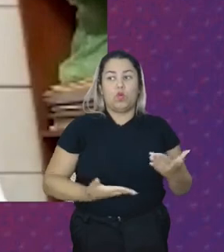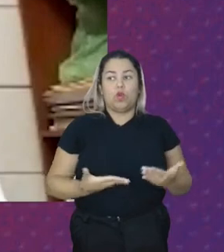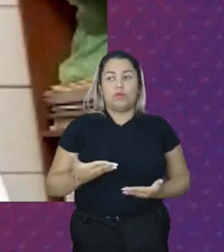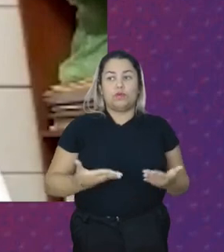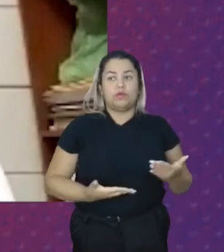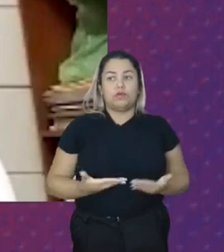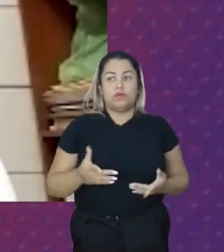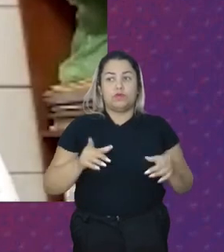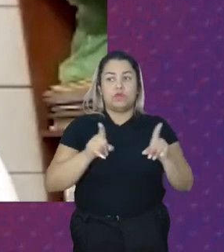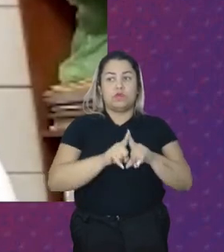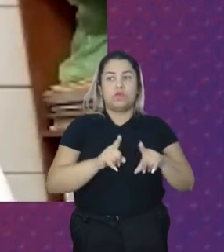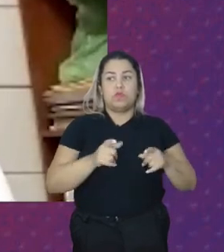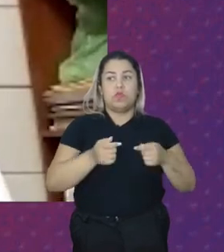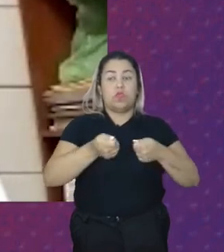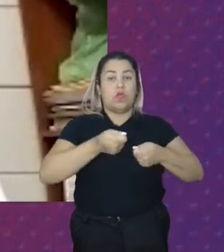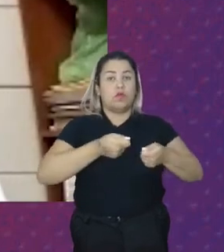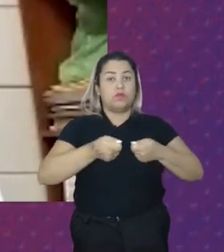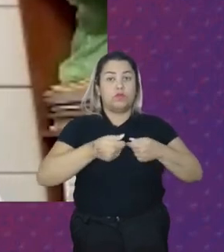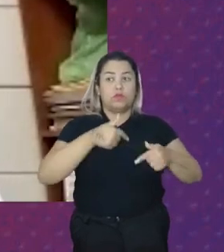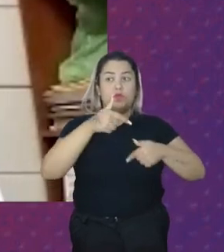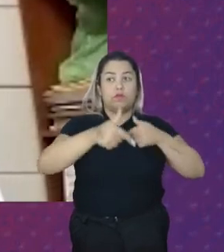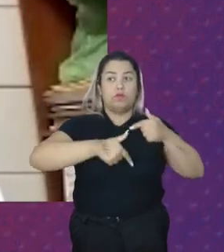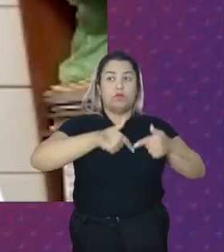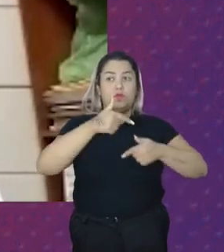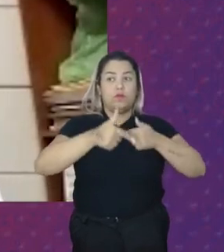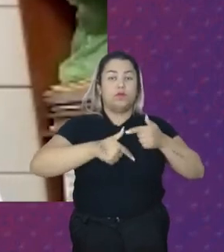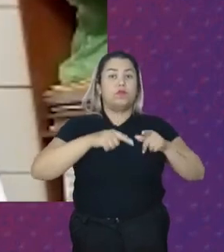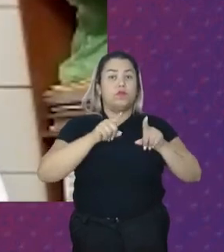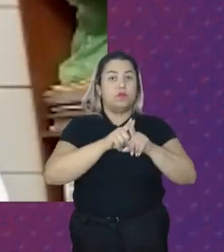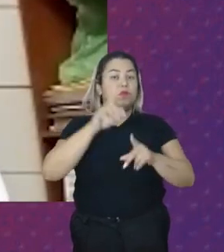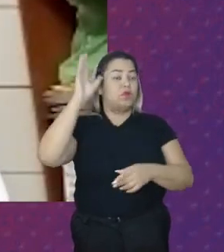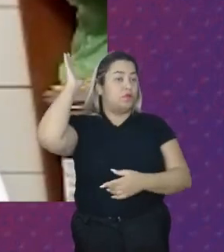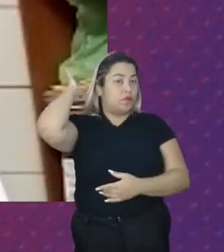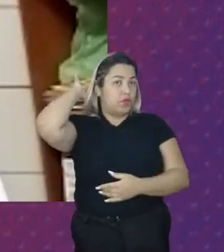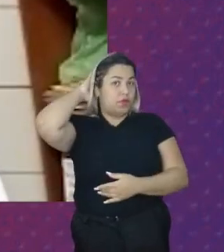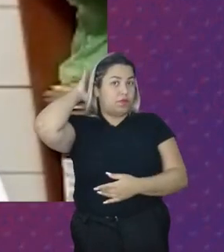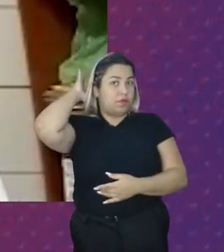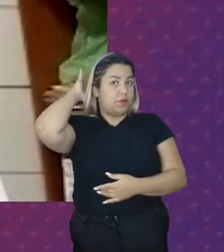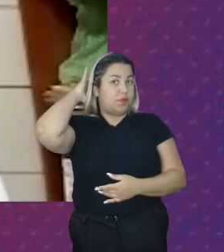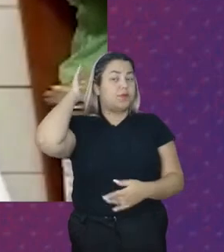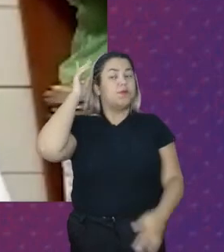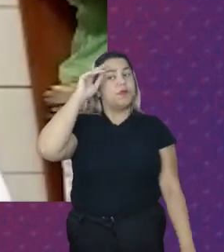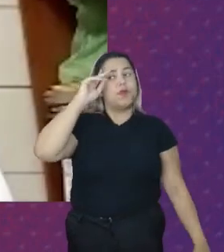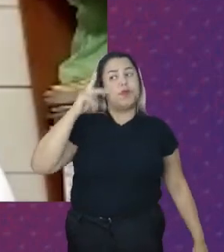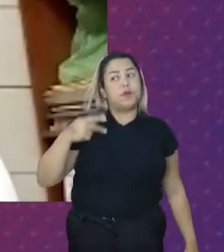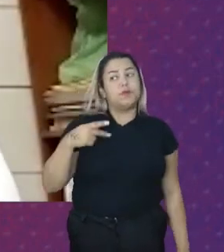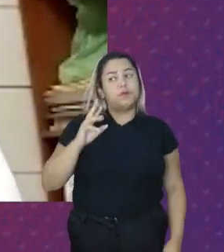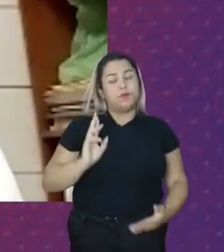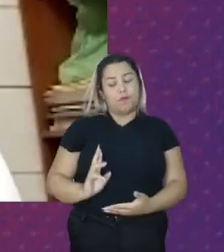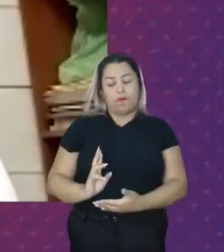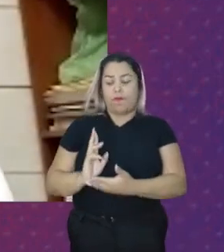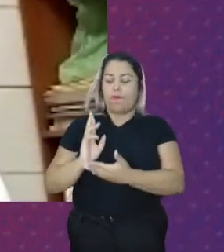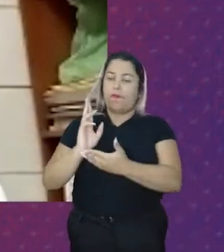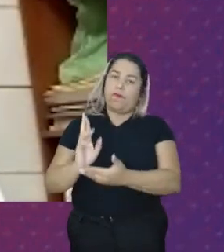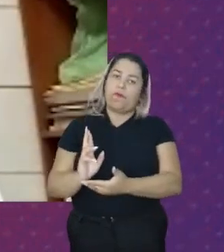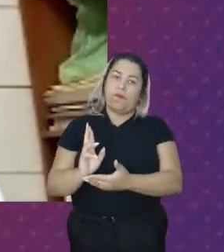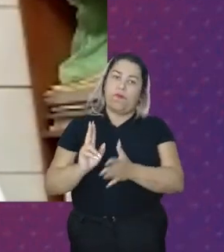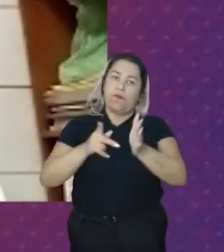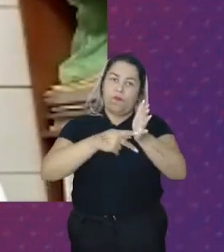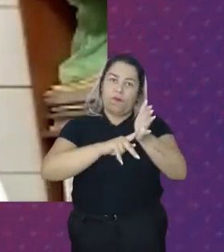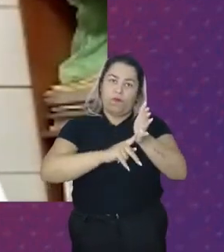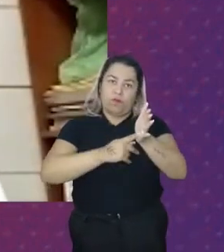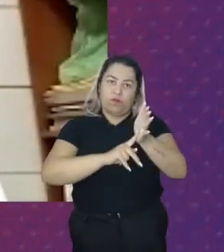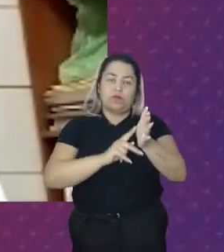direção administrativa Do Sindicato das Trabalhadoras Domésticas De Pernambuco Para mim Representar o sindicato